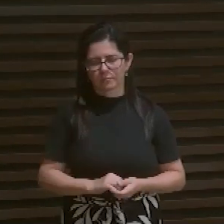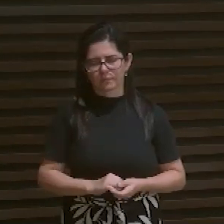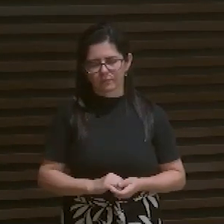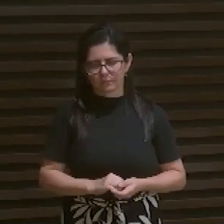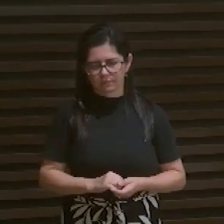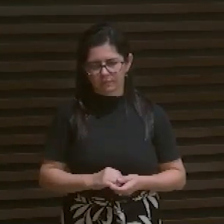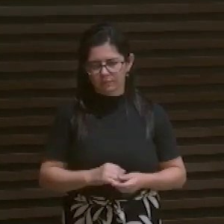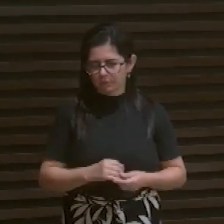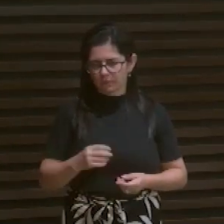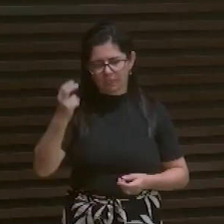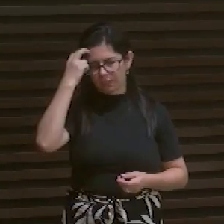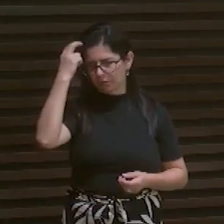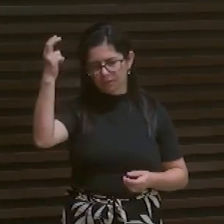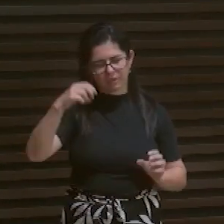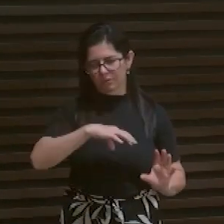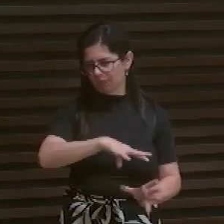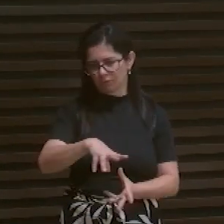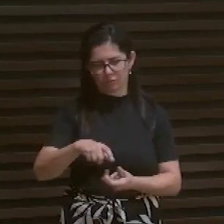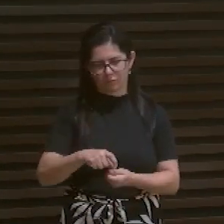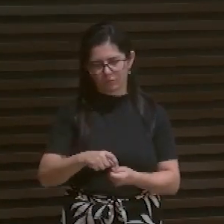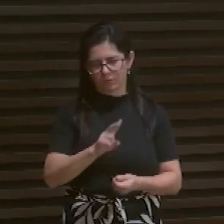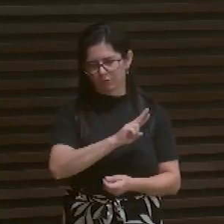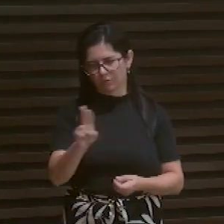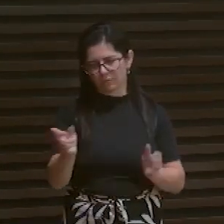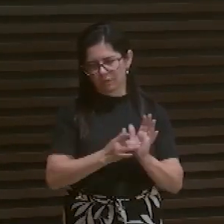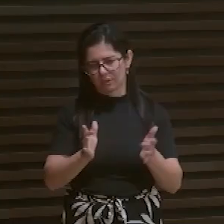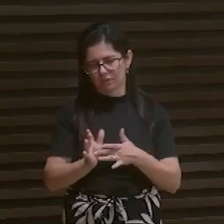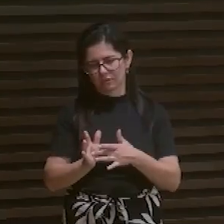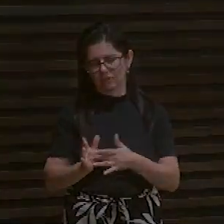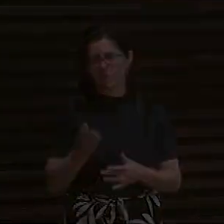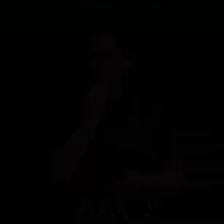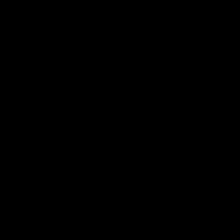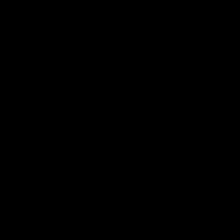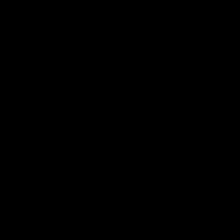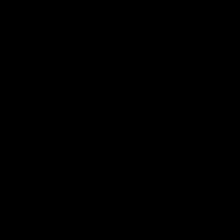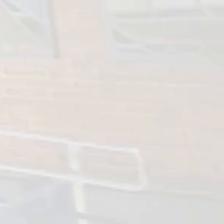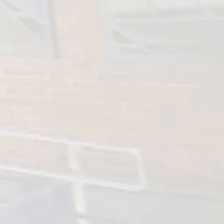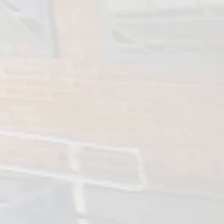sabedoria e não com a sabedoria deste mundo. É no nome de Jesus, Pai, que eu te peço. Amém.